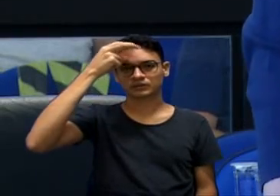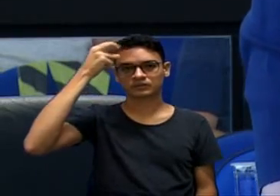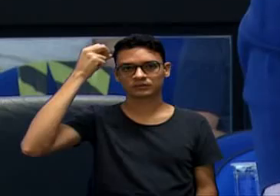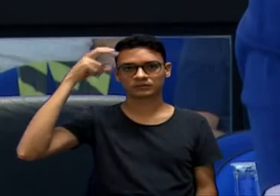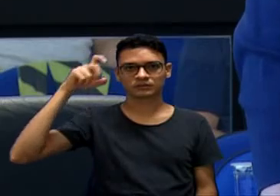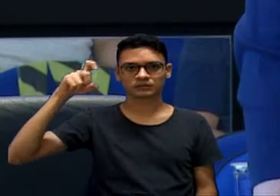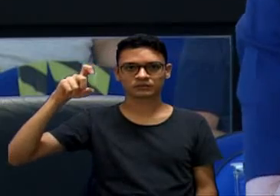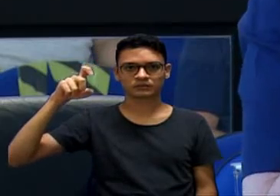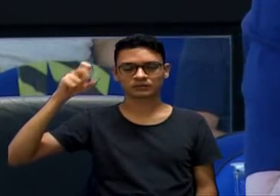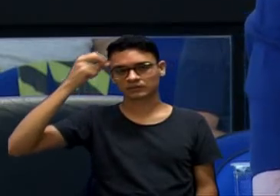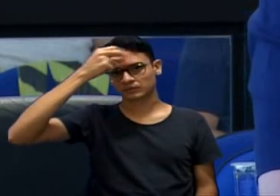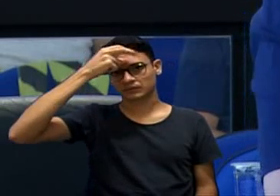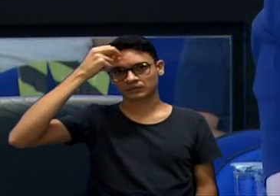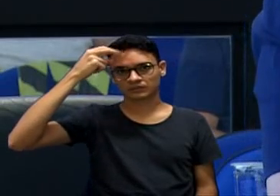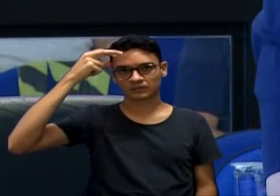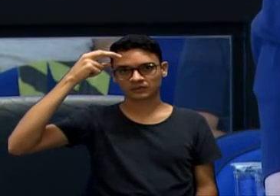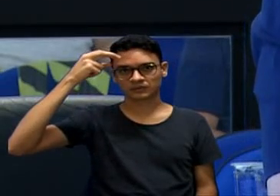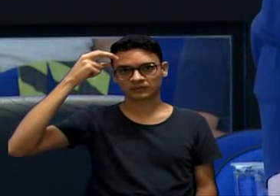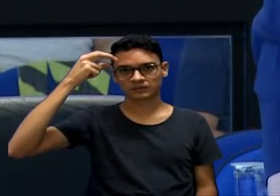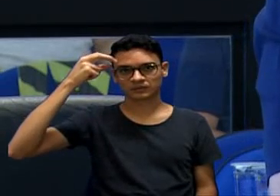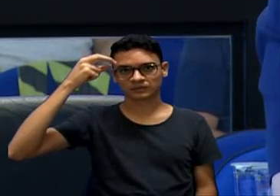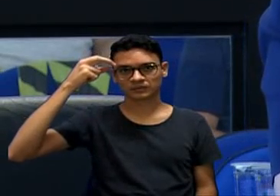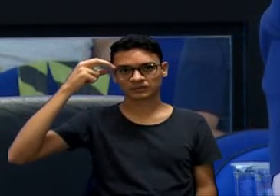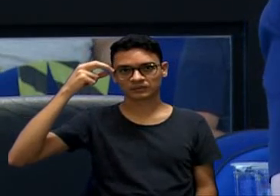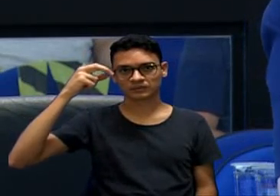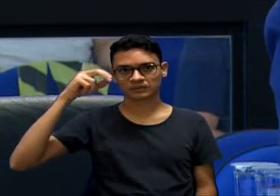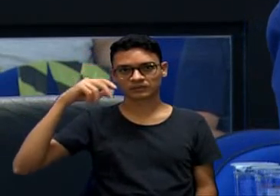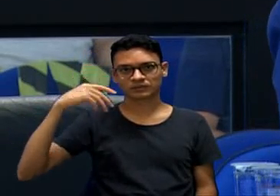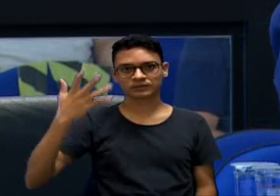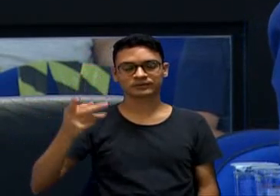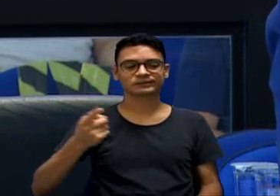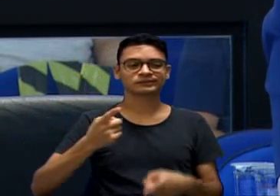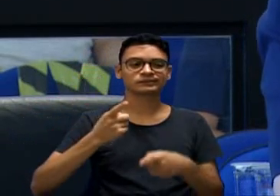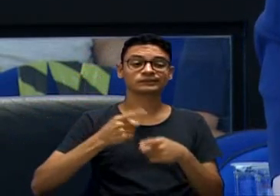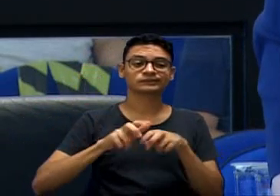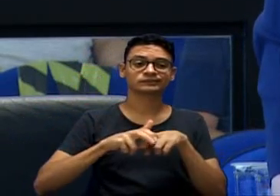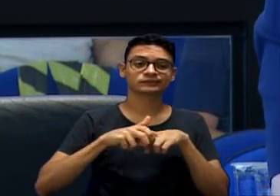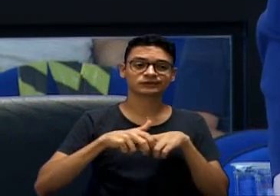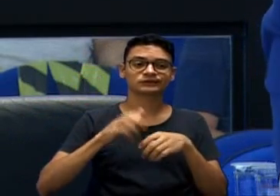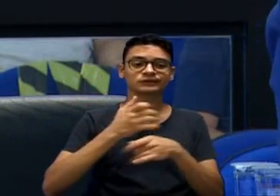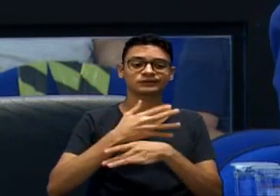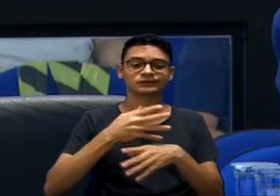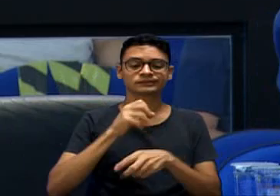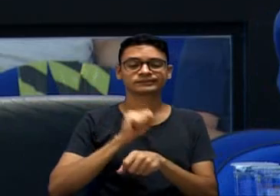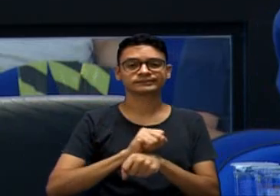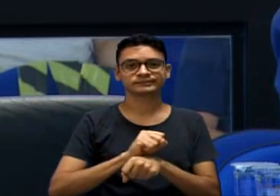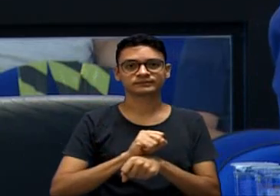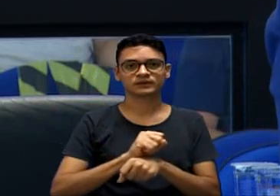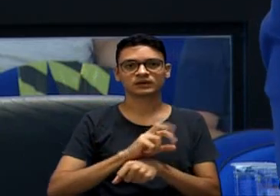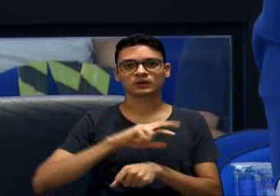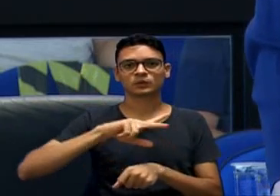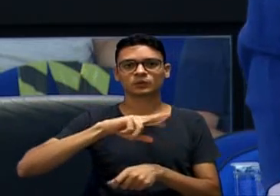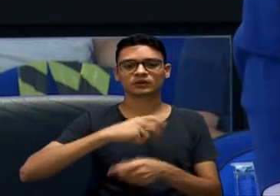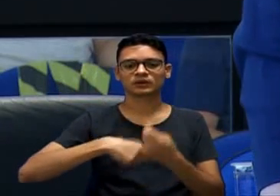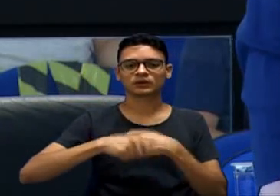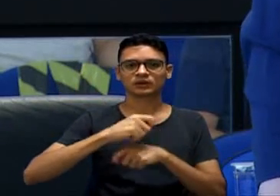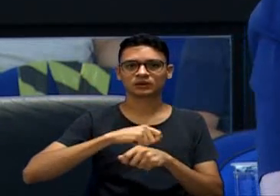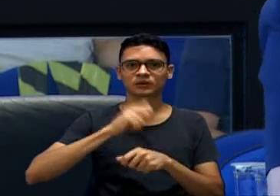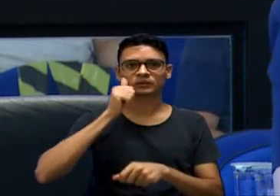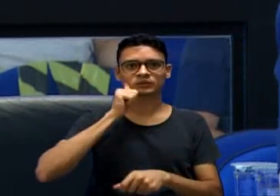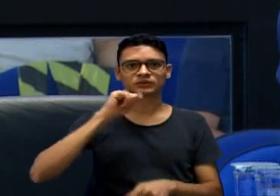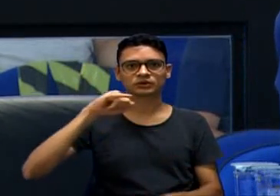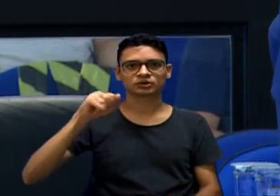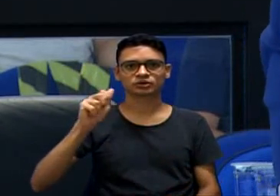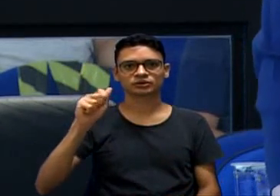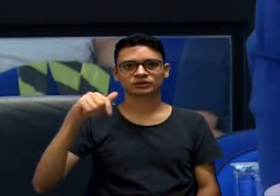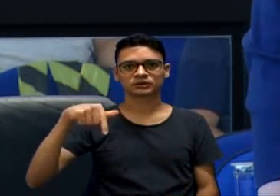junto? Três prefeitos num ano só. Não. É por isso que a cidade estava parada. Não são as contas da prefeita Jaqueline, o prefeito